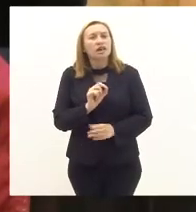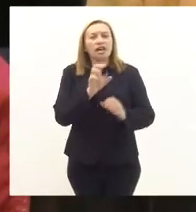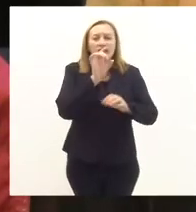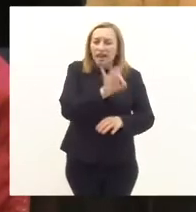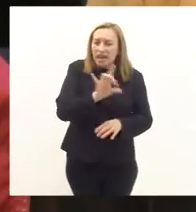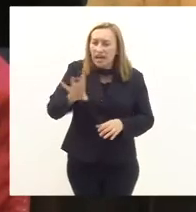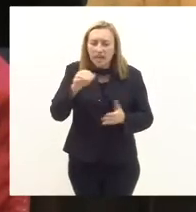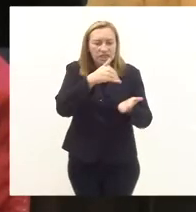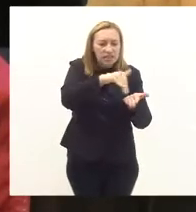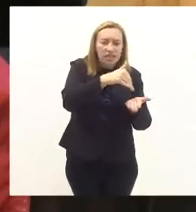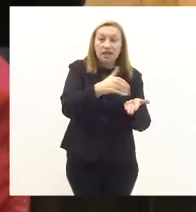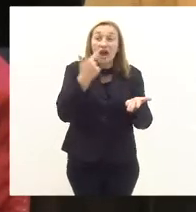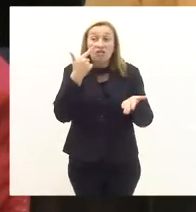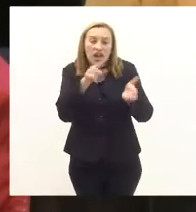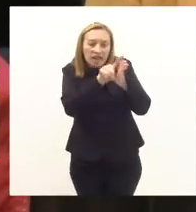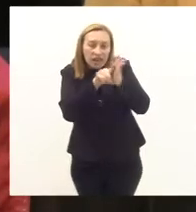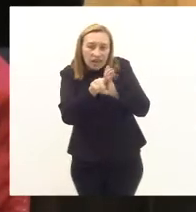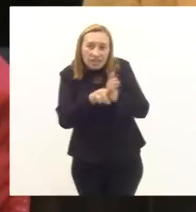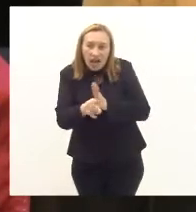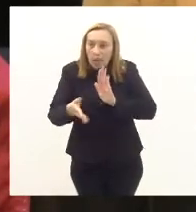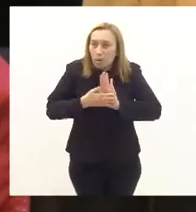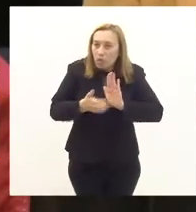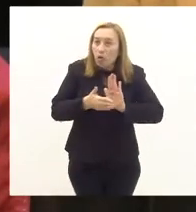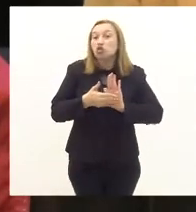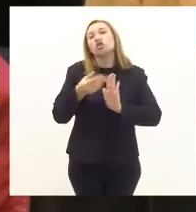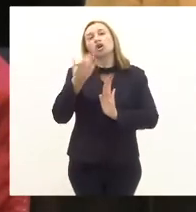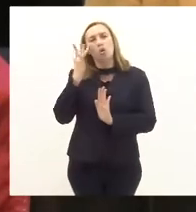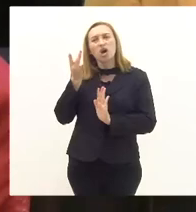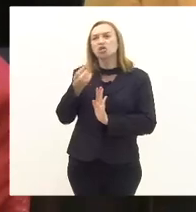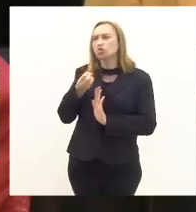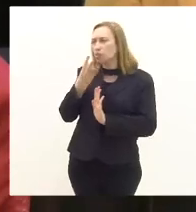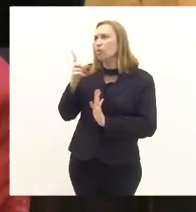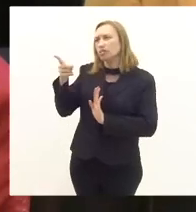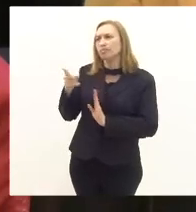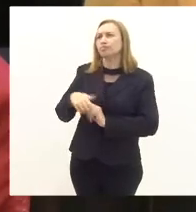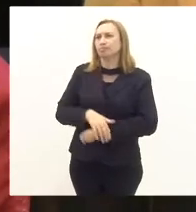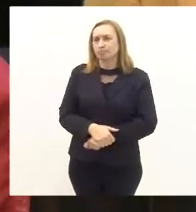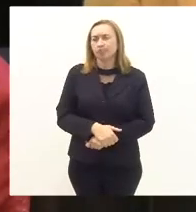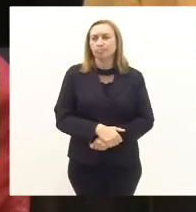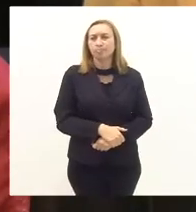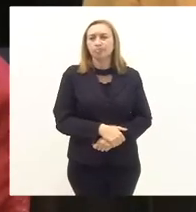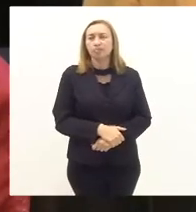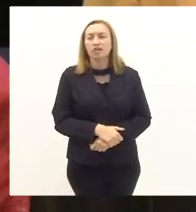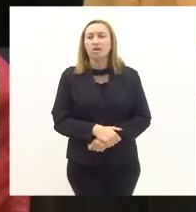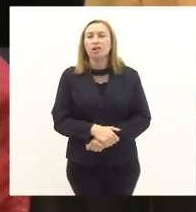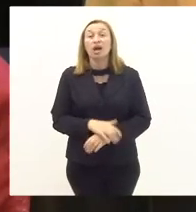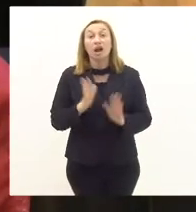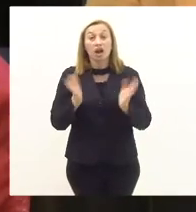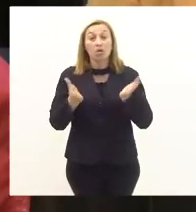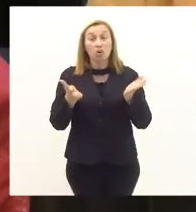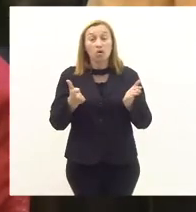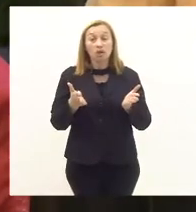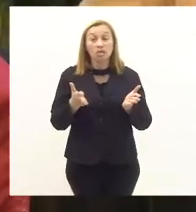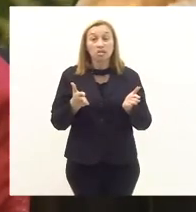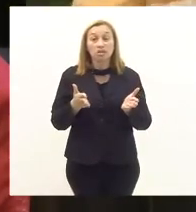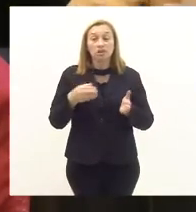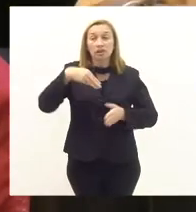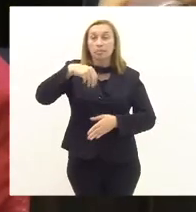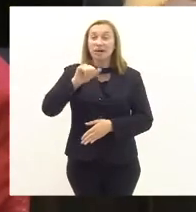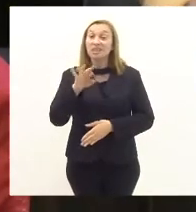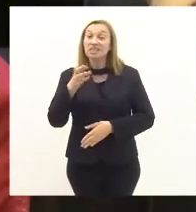secretaria? Então, vamos depois analisar essa proposta, eu acho uma proposta muito boa. Ouçamos agora